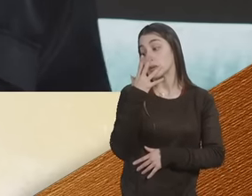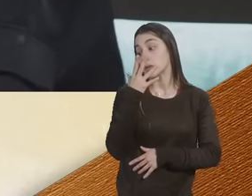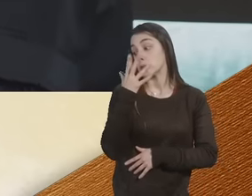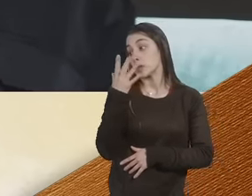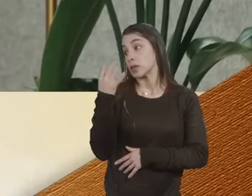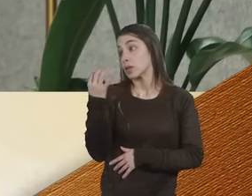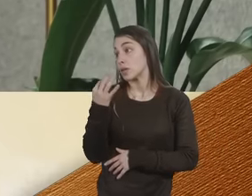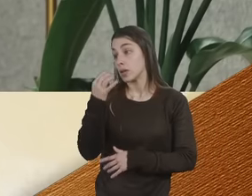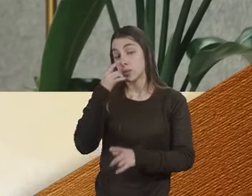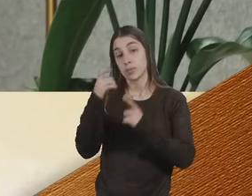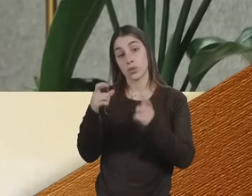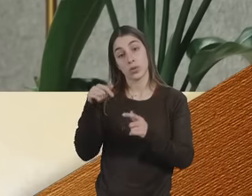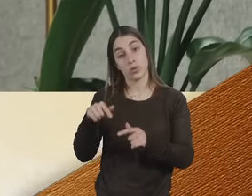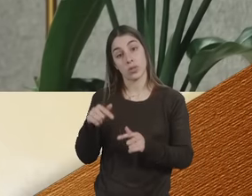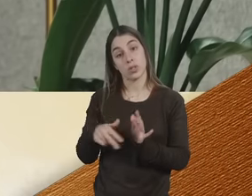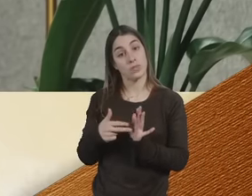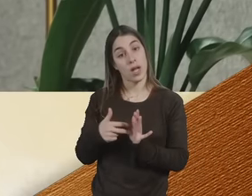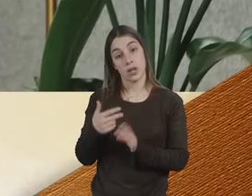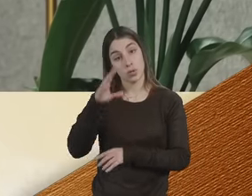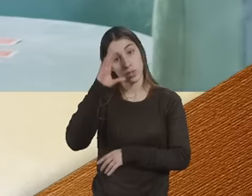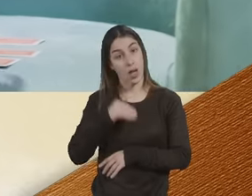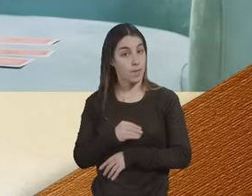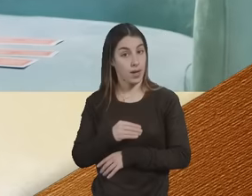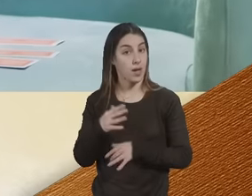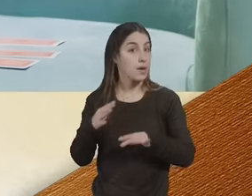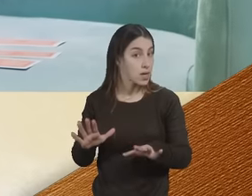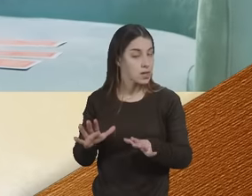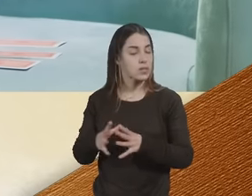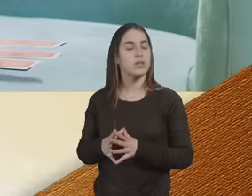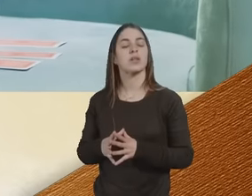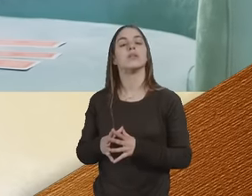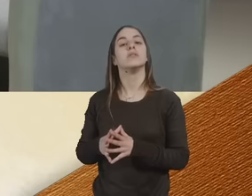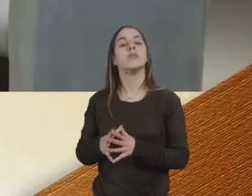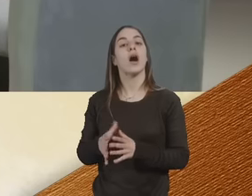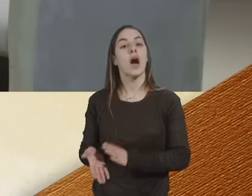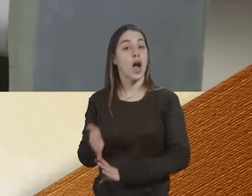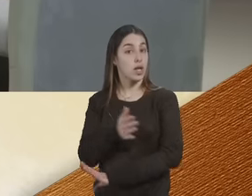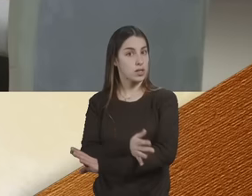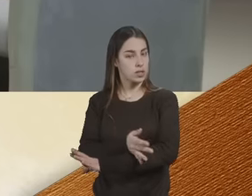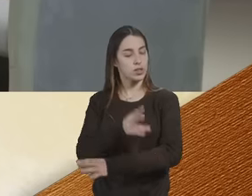Pois, de facto, as pessoas hoje em dia não sabem esperar. Mas mesmo assim, mesmo antes até de ler as